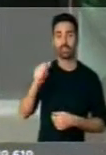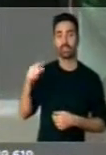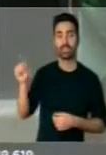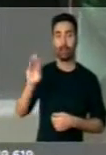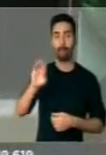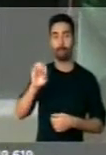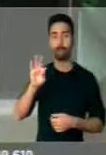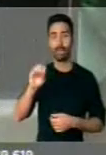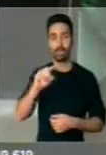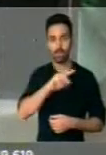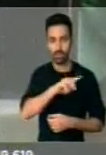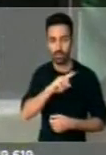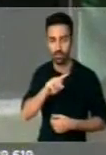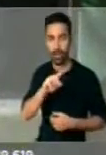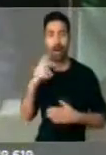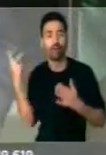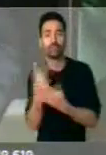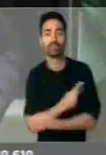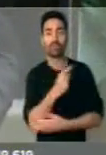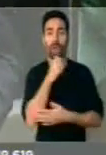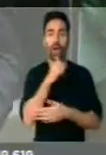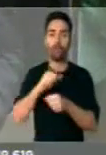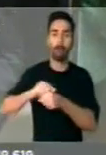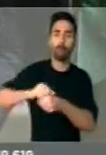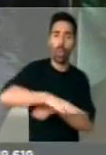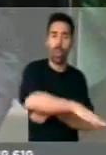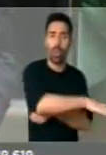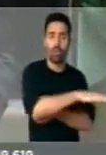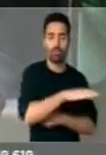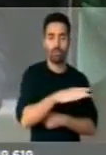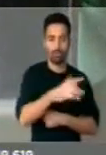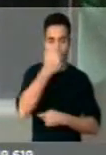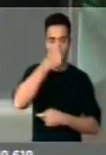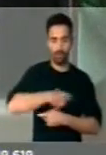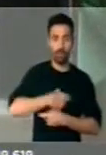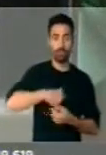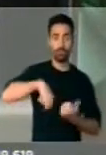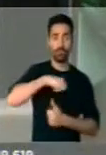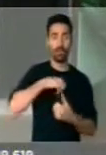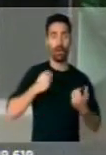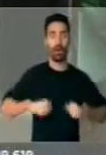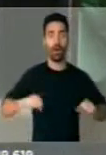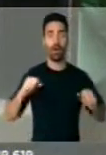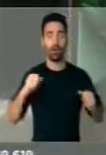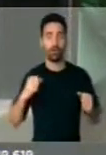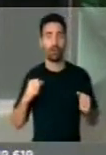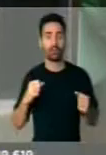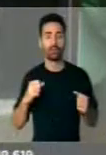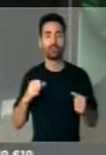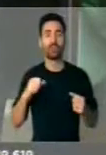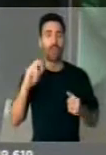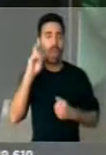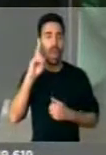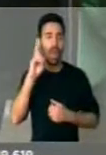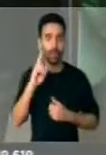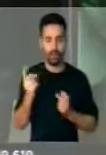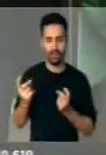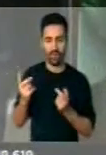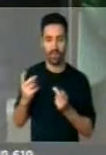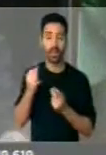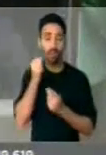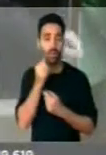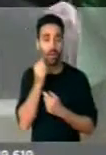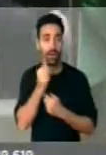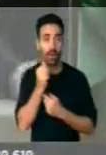distrito de Mariana, quando o rompimento da barragem. A circunstância que envolvia as mulheres que eram vendidas por tráfico de